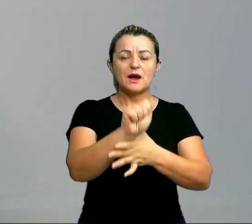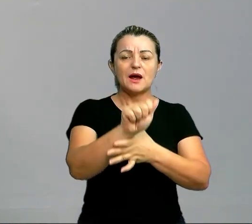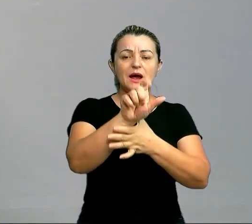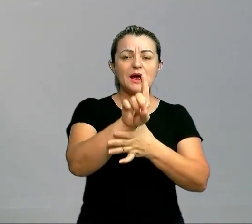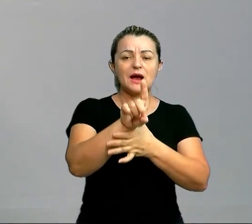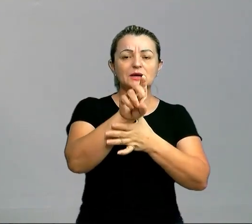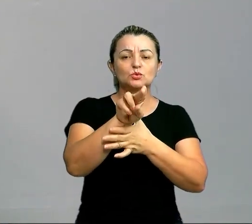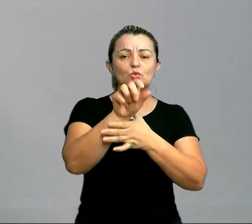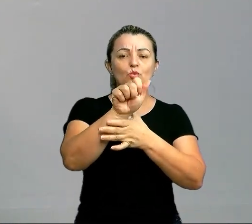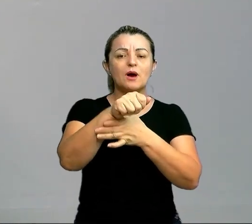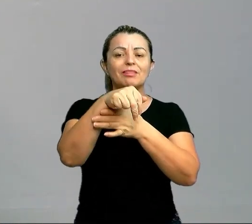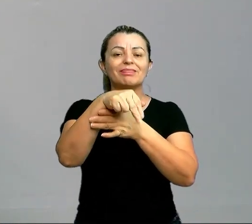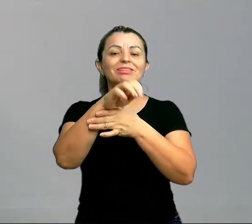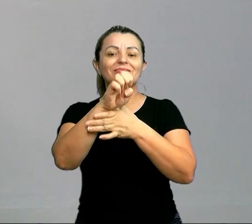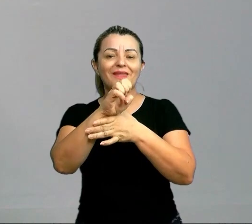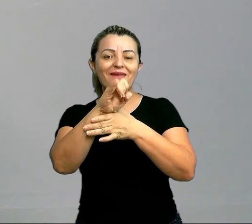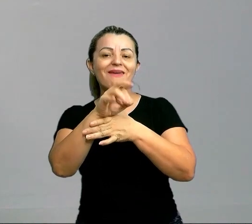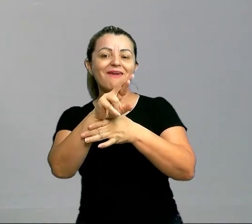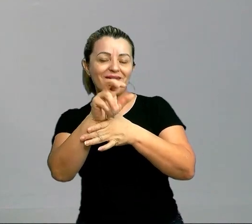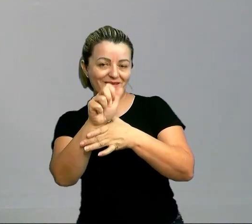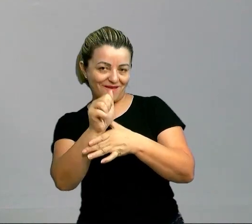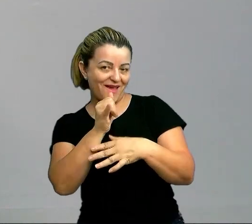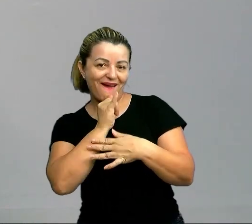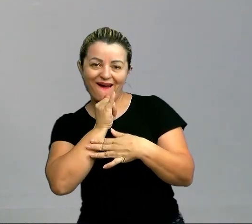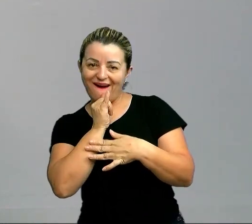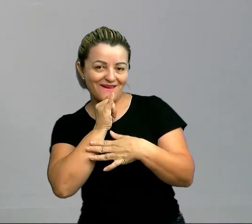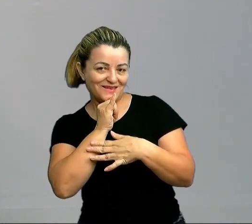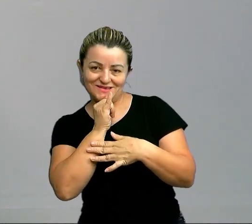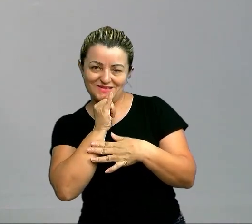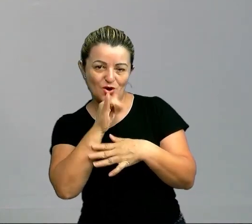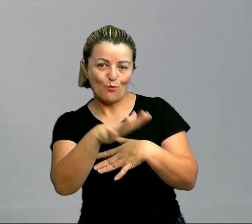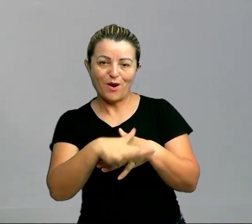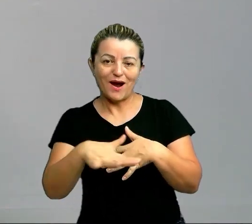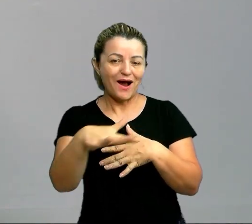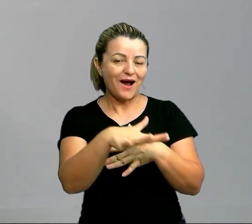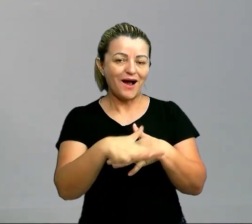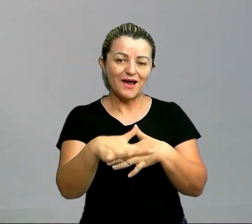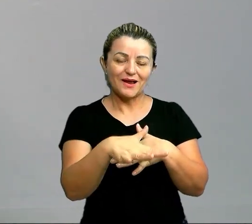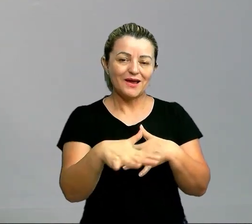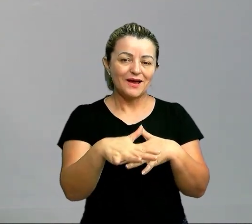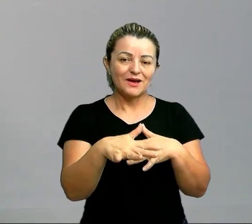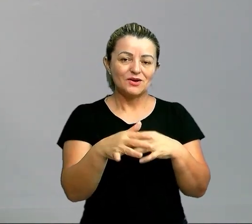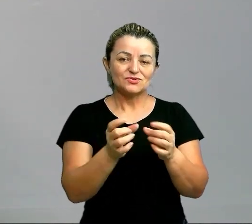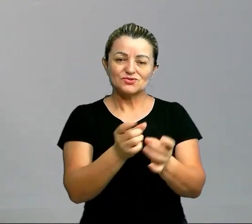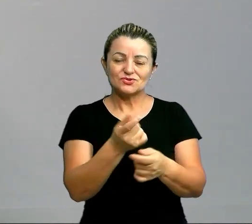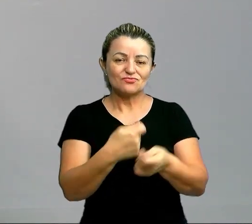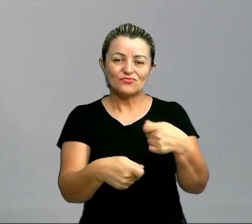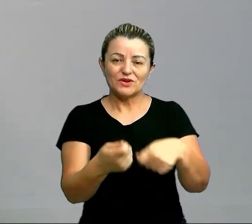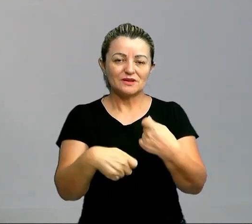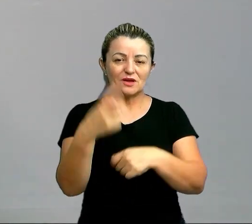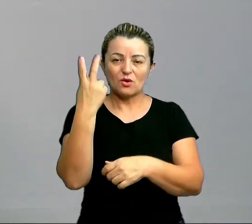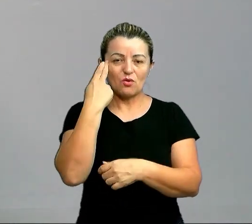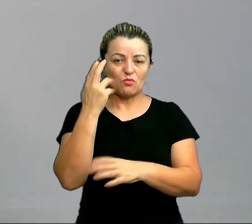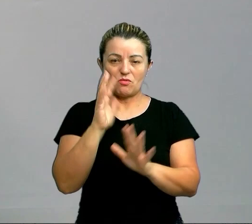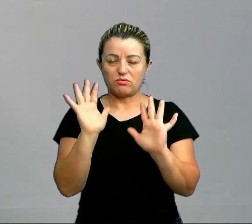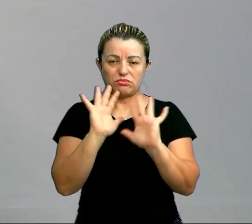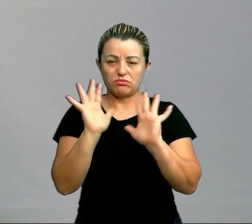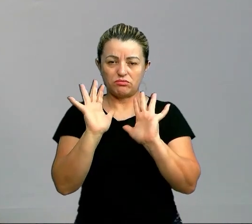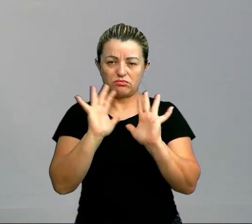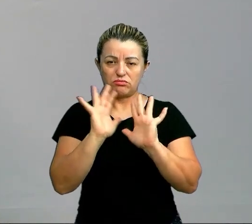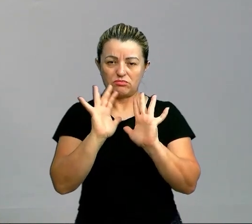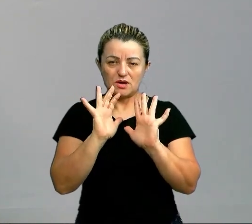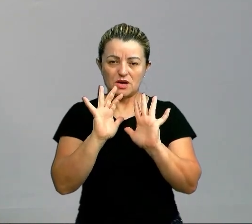nome de mercado comum, tá? Ele ainda não chegou a ser um mercado comum, mas ele pode ser, como eu disse, os blocos econômicos eles não